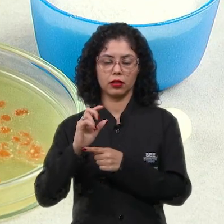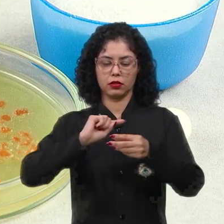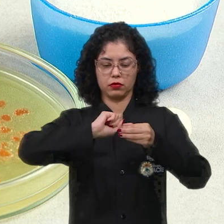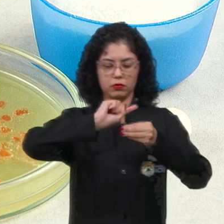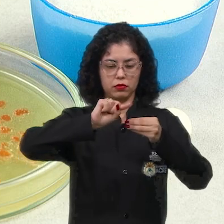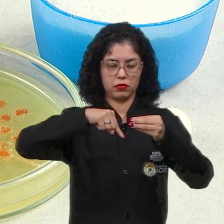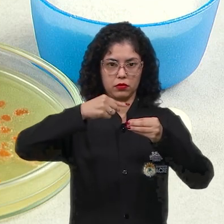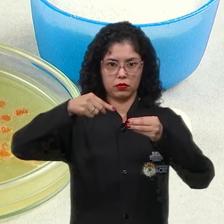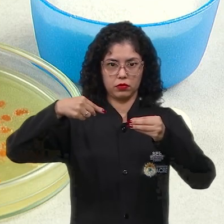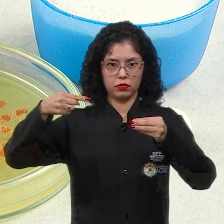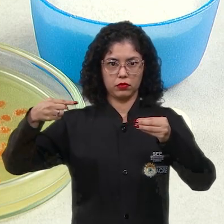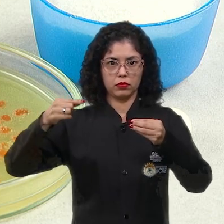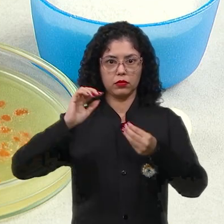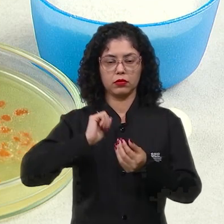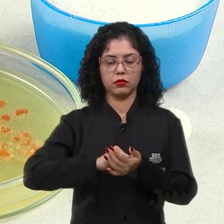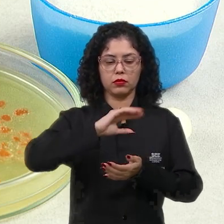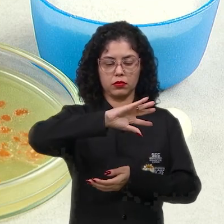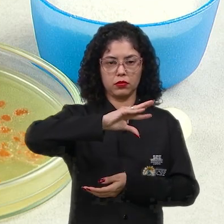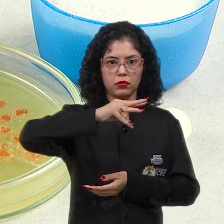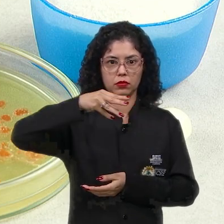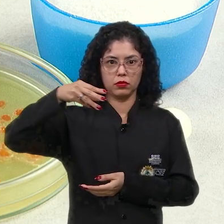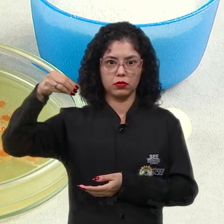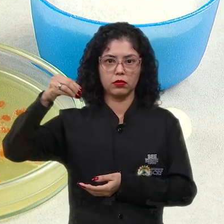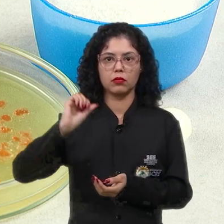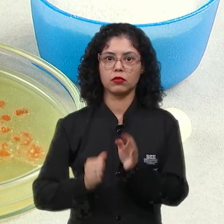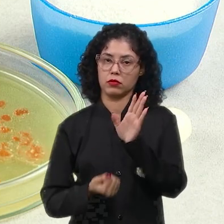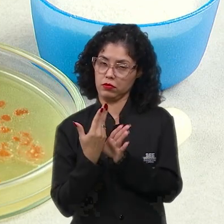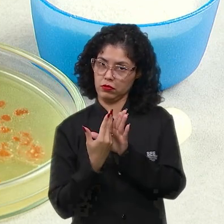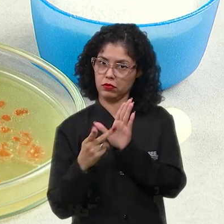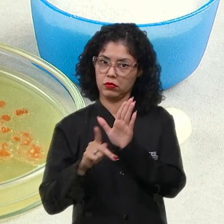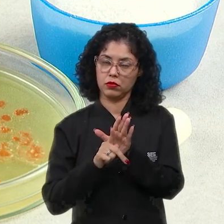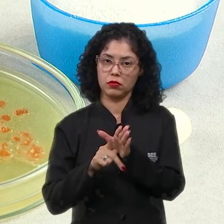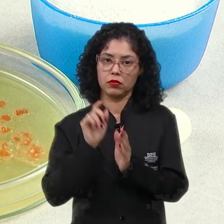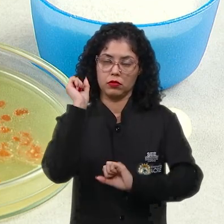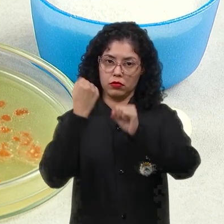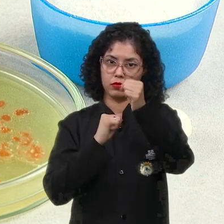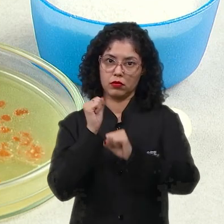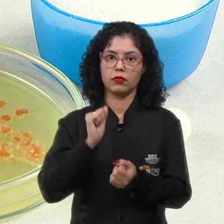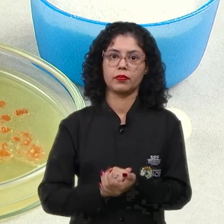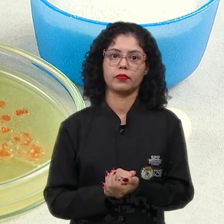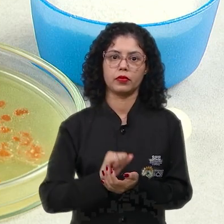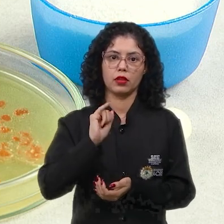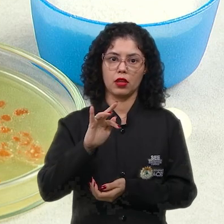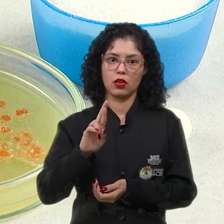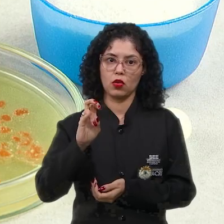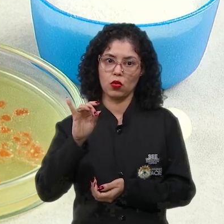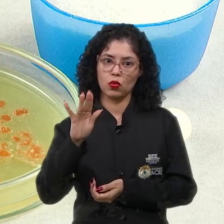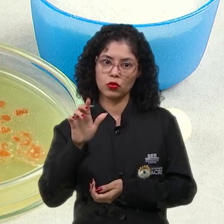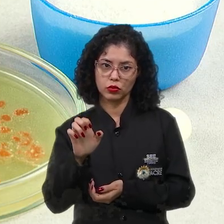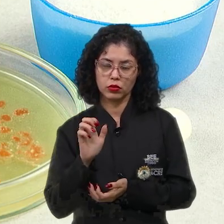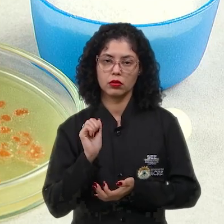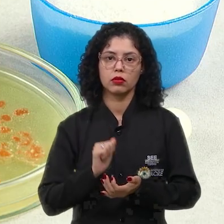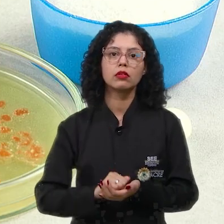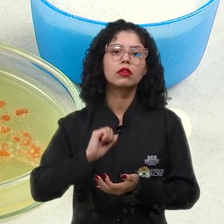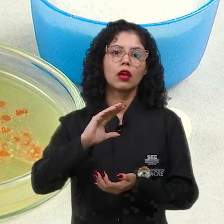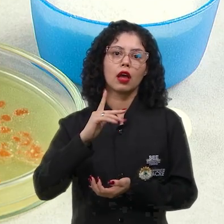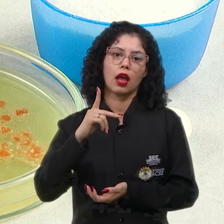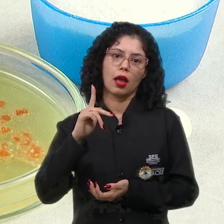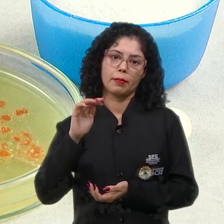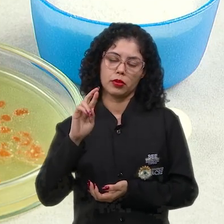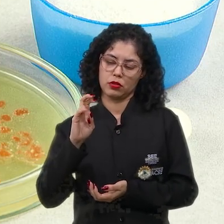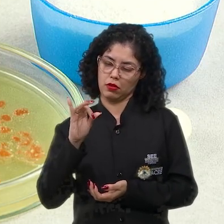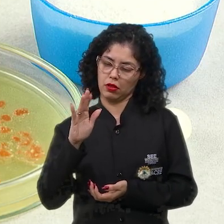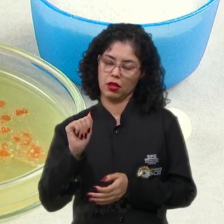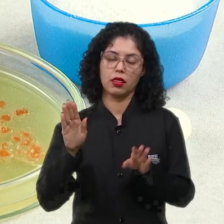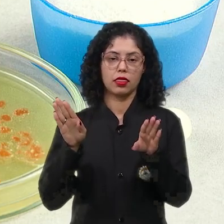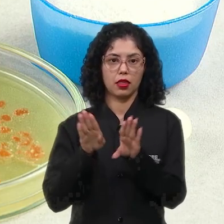a bifidobacterium, produzidas em biofábricas para iogurtes, cápsula e suplementos, tá